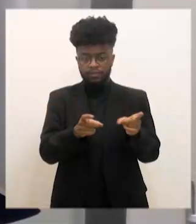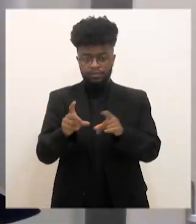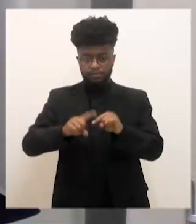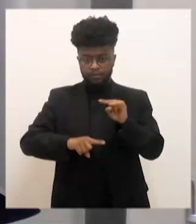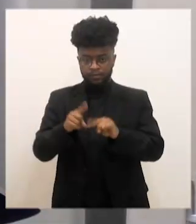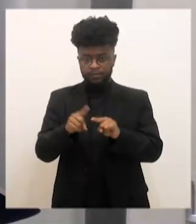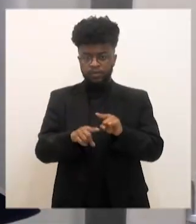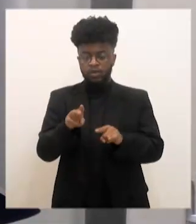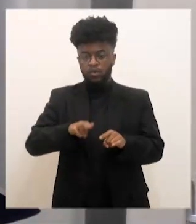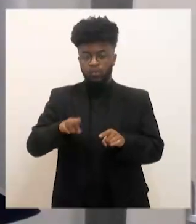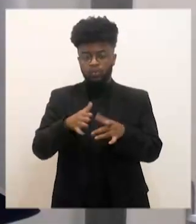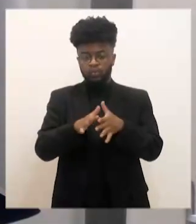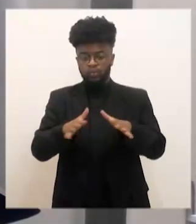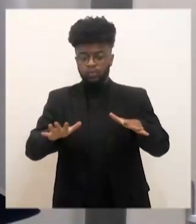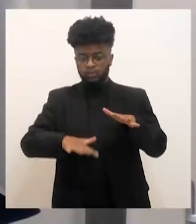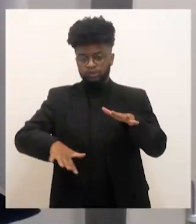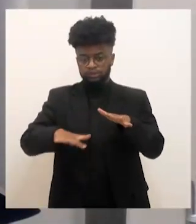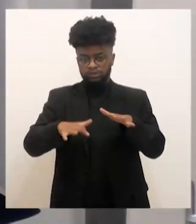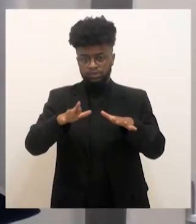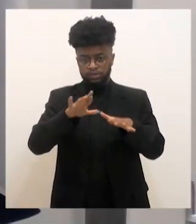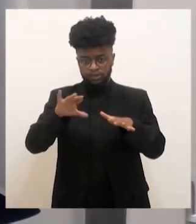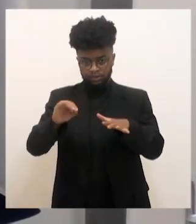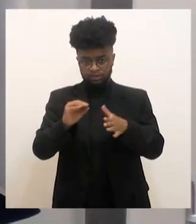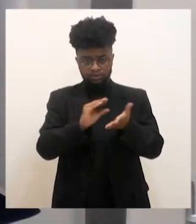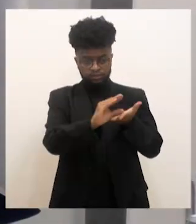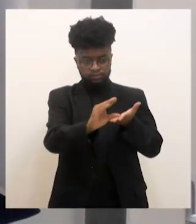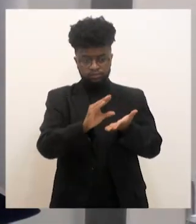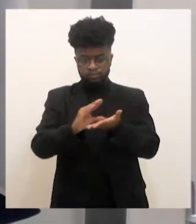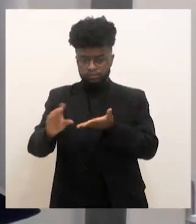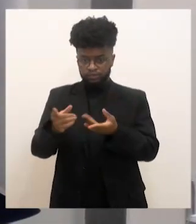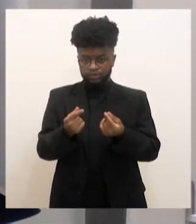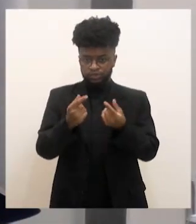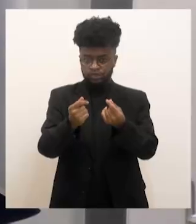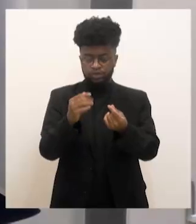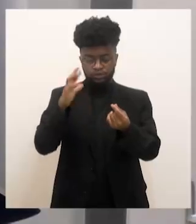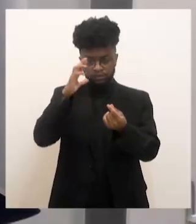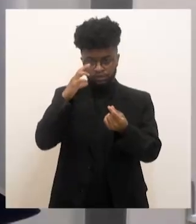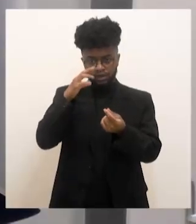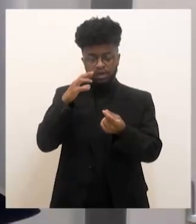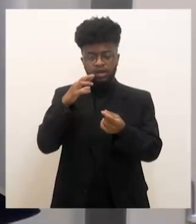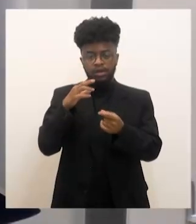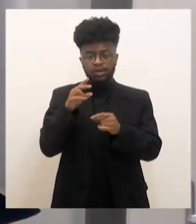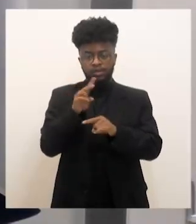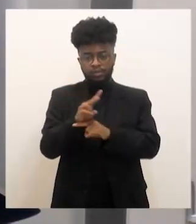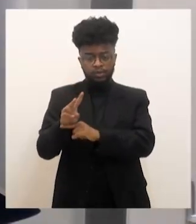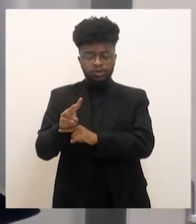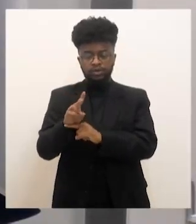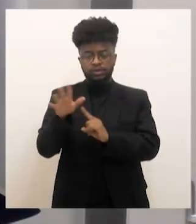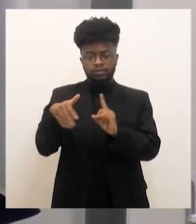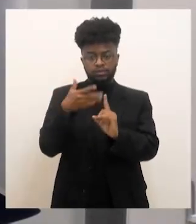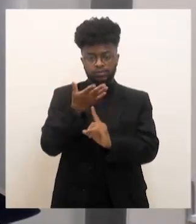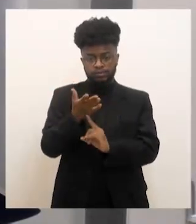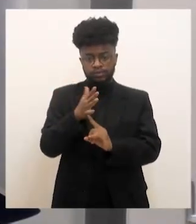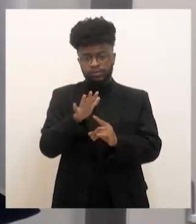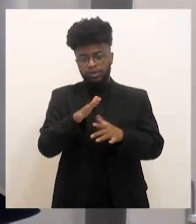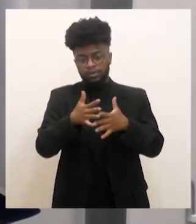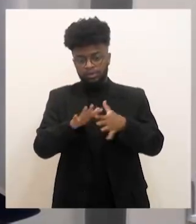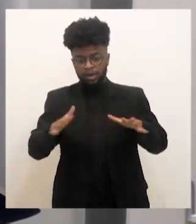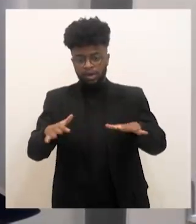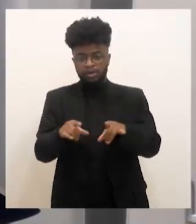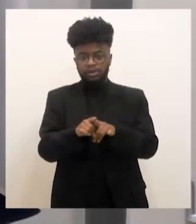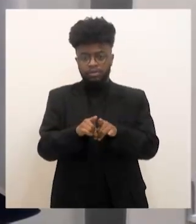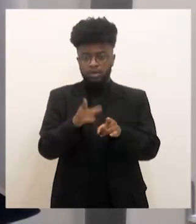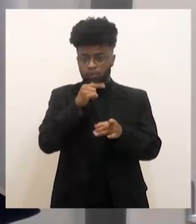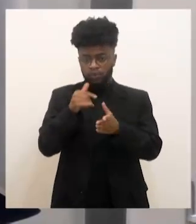baías e litoral do Estado do Rio de Janeiro, destinando recursos para a gestão, fiscalização, prevenção de acidentes e proteção ambiental do espaço marítimo e